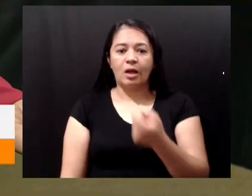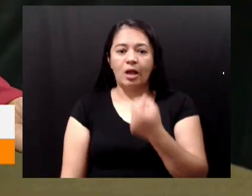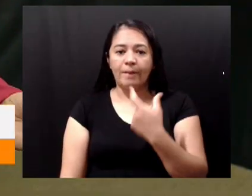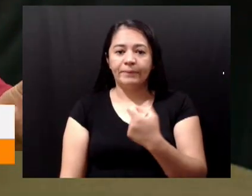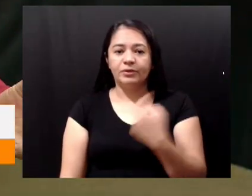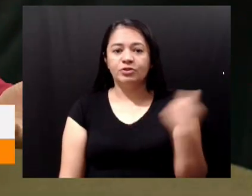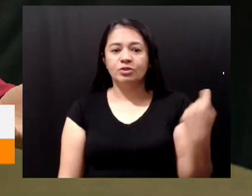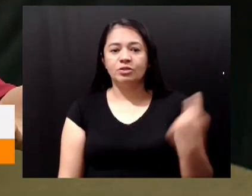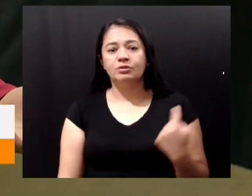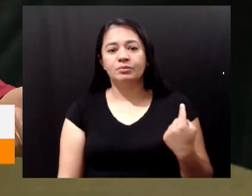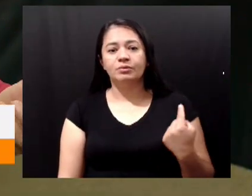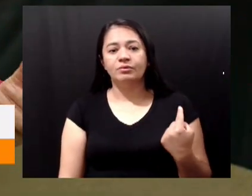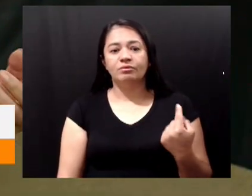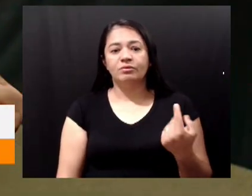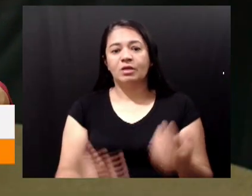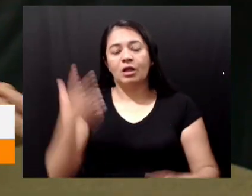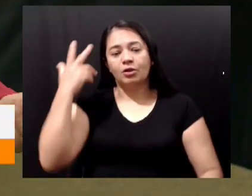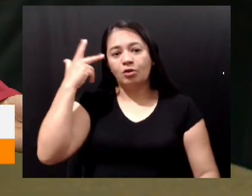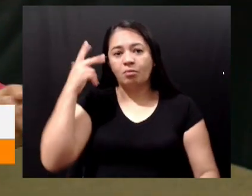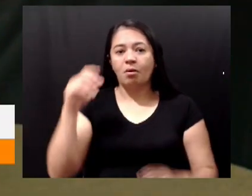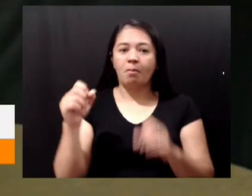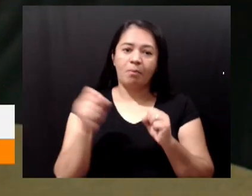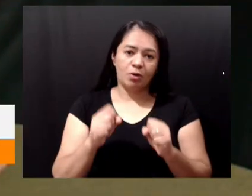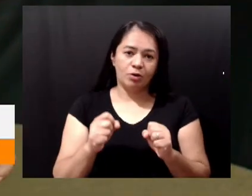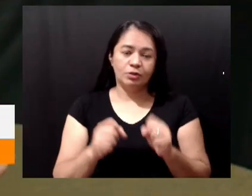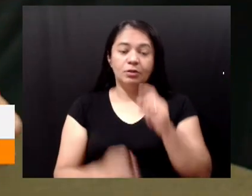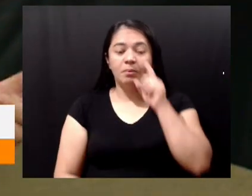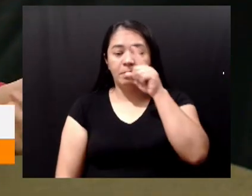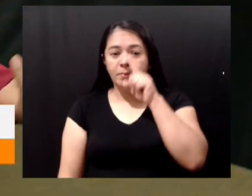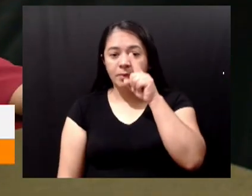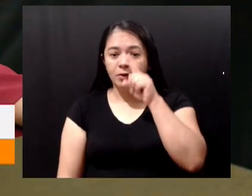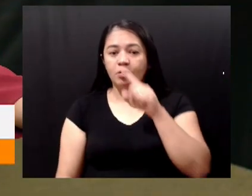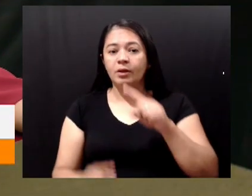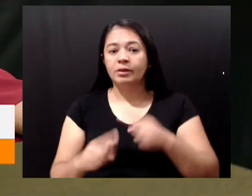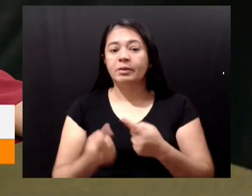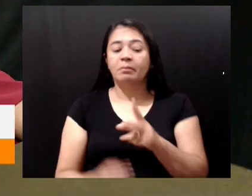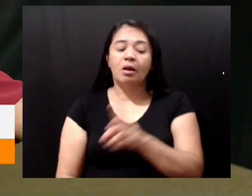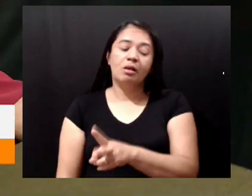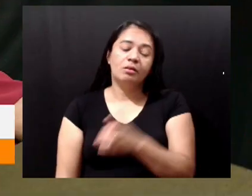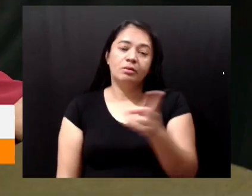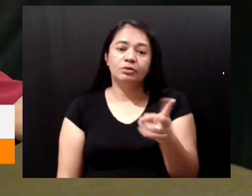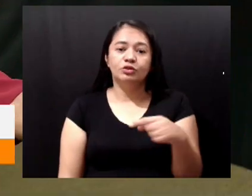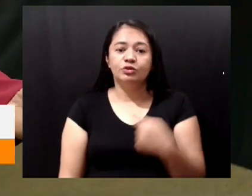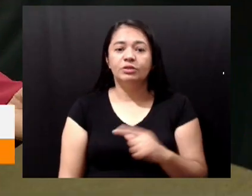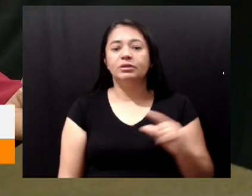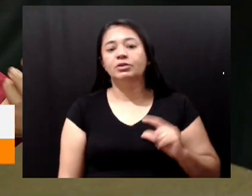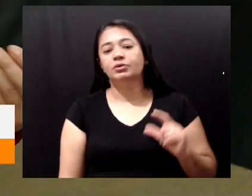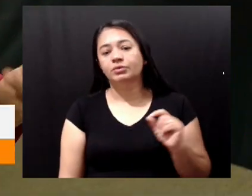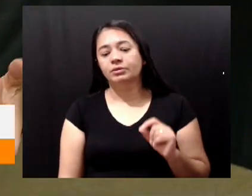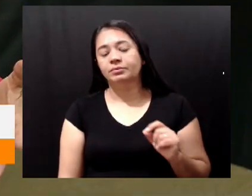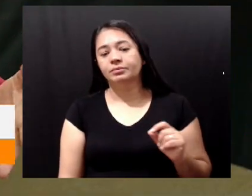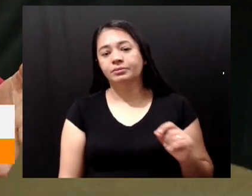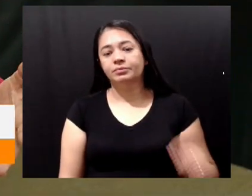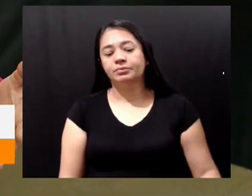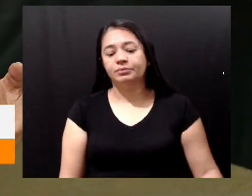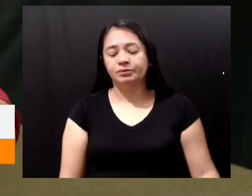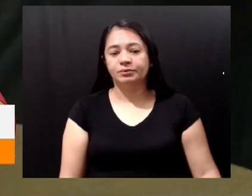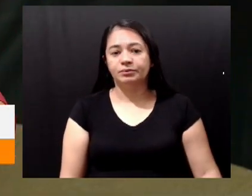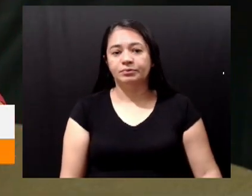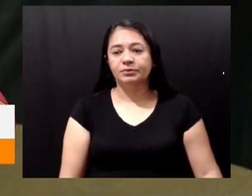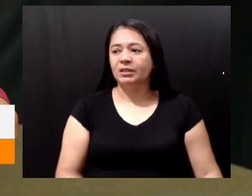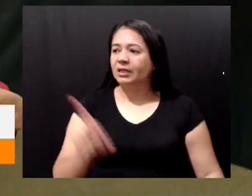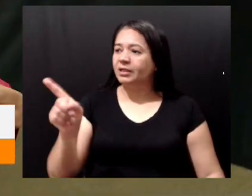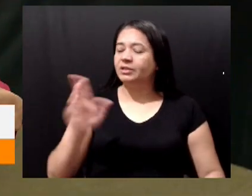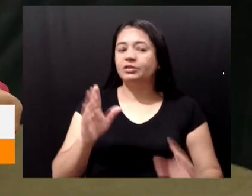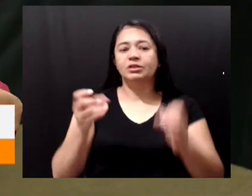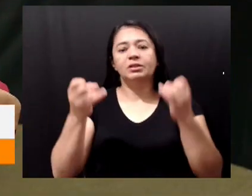sendo comum, ela pode trazer riscos, mas também, em contrapartida, a gente tem essa questão, né, doutora, que o Rogério muito bem pontuou,